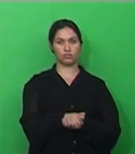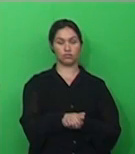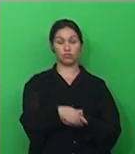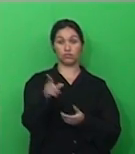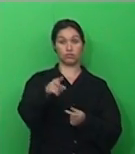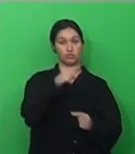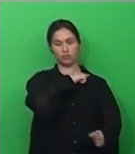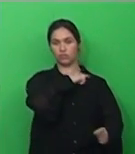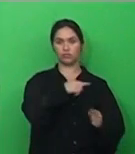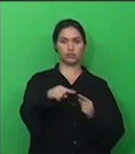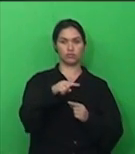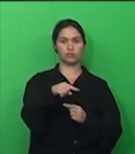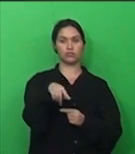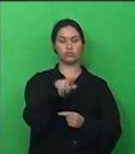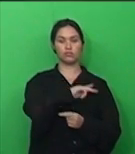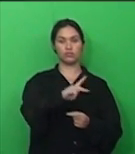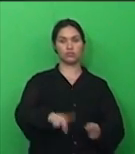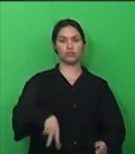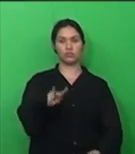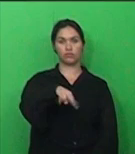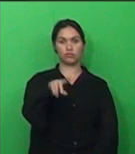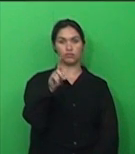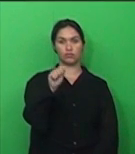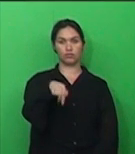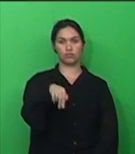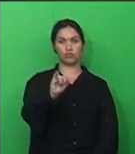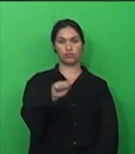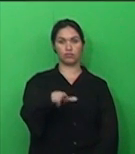Contra o veto, senhor presidente. Vereador Daniel Freitas.